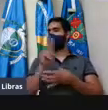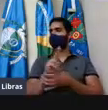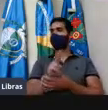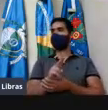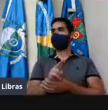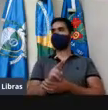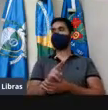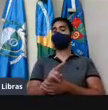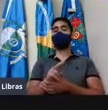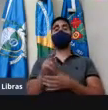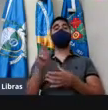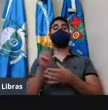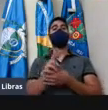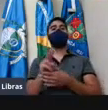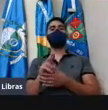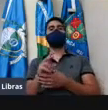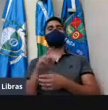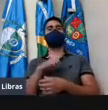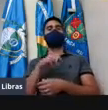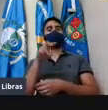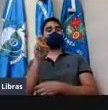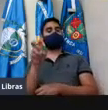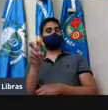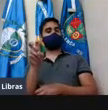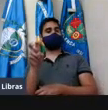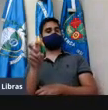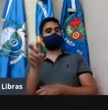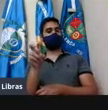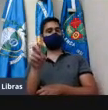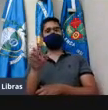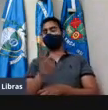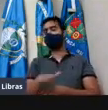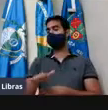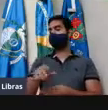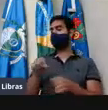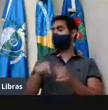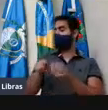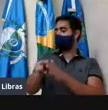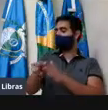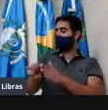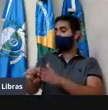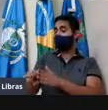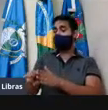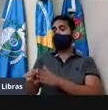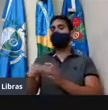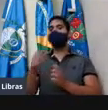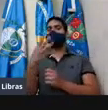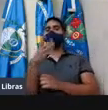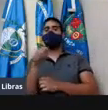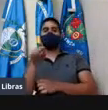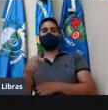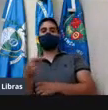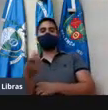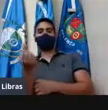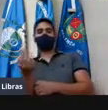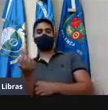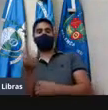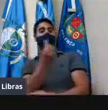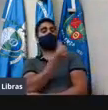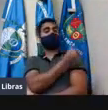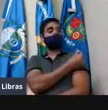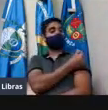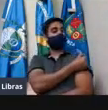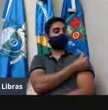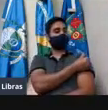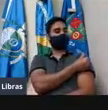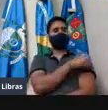Valença. Valença ficou com 5 pontos, com as crianças avaliadas no 5º ano, e 4,6 no 6º ano.